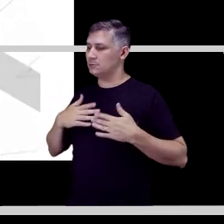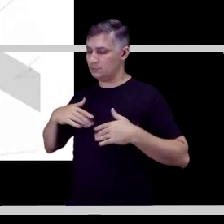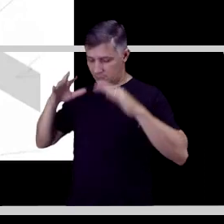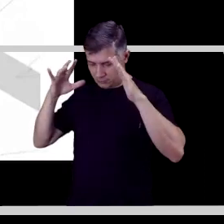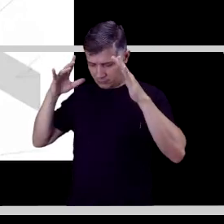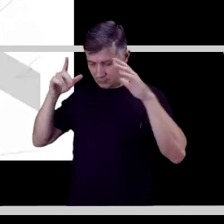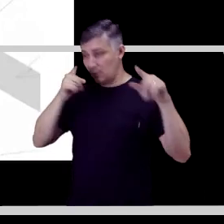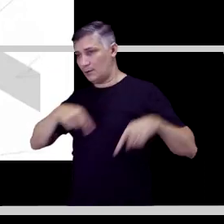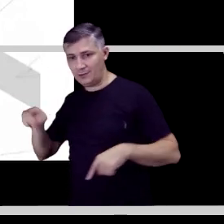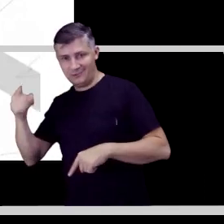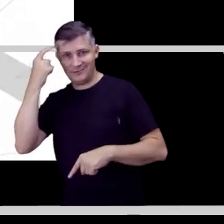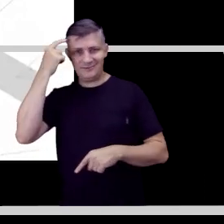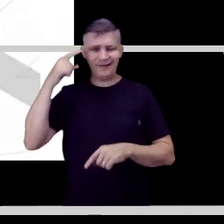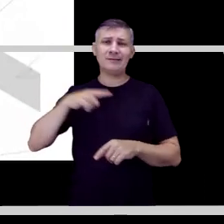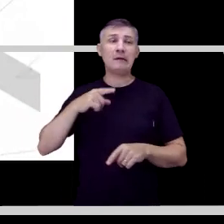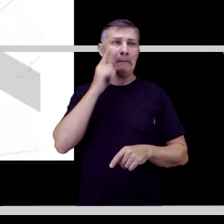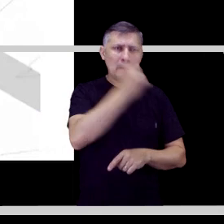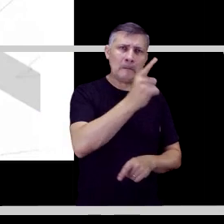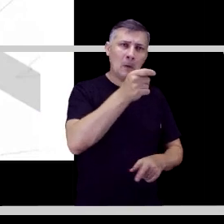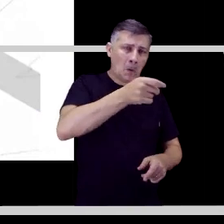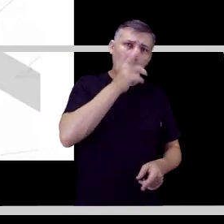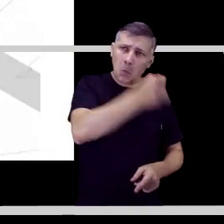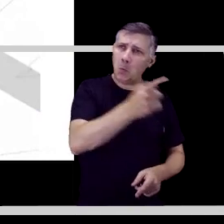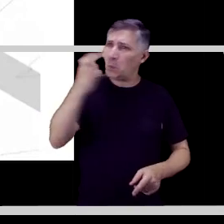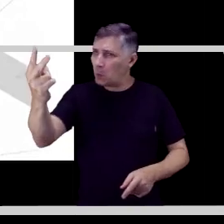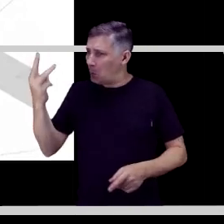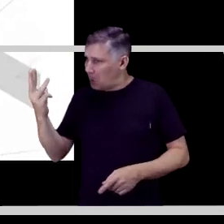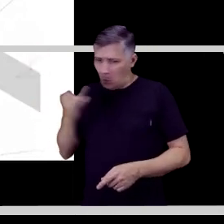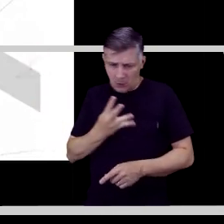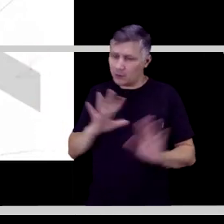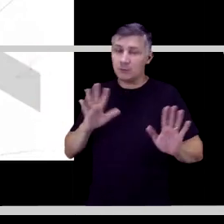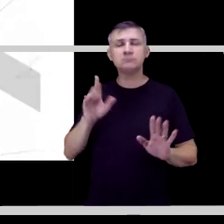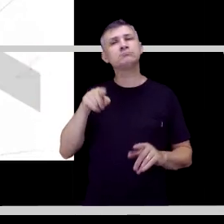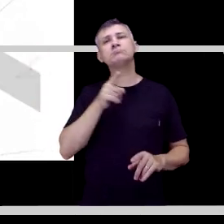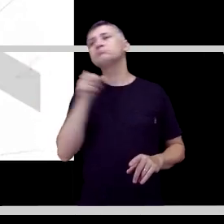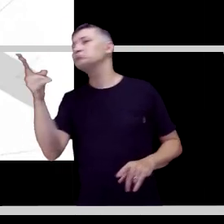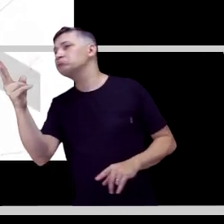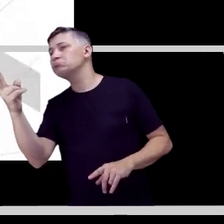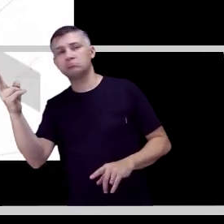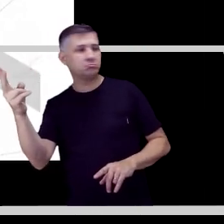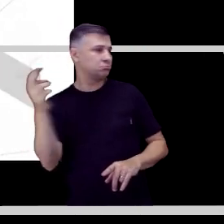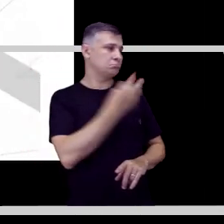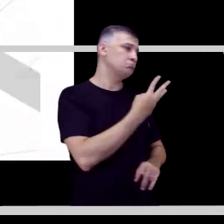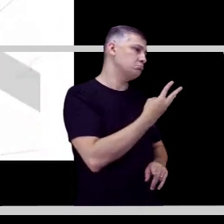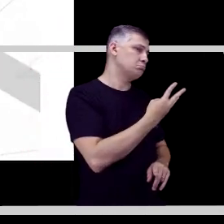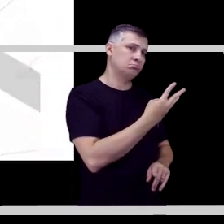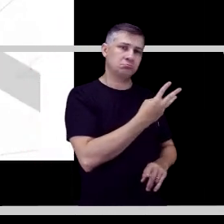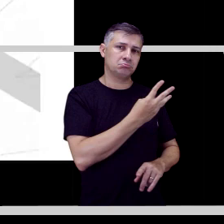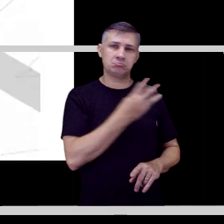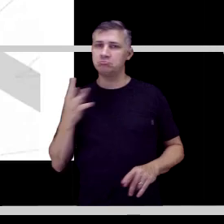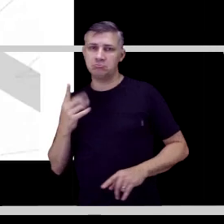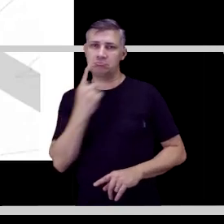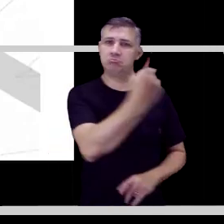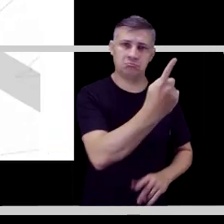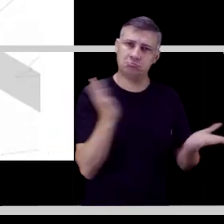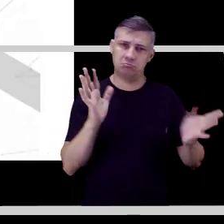certa sequência para o visitante poder criar um respiro e também poder fazer o seu próprio percurso. Para a gente é muito importante isso, não ter um percurso